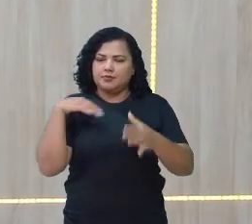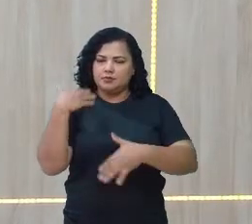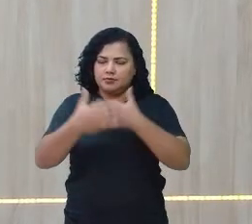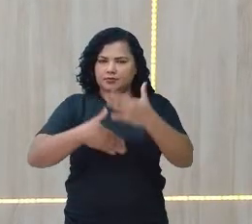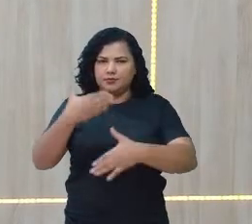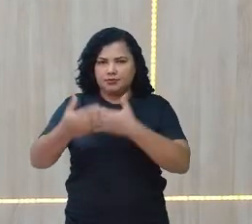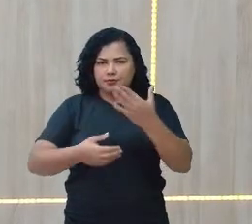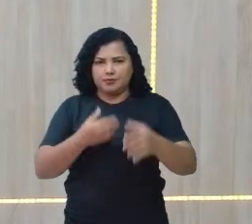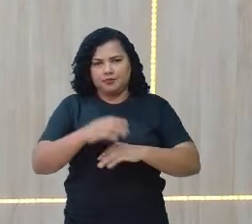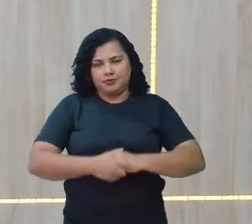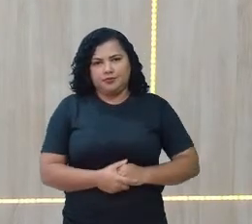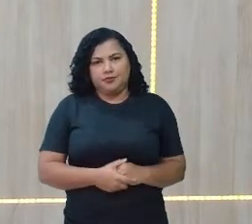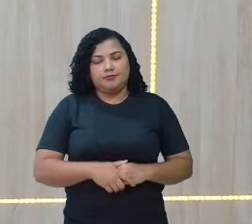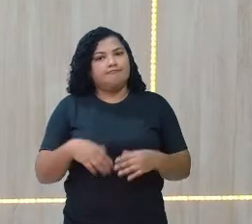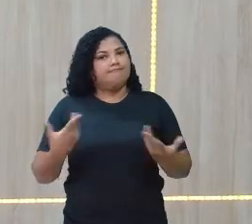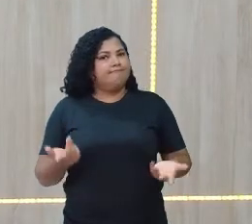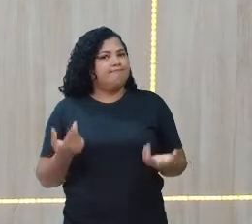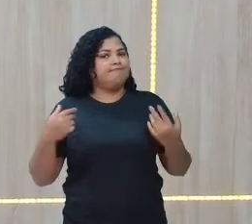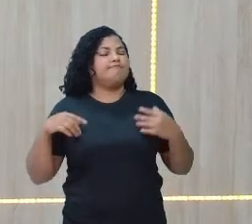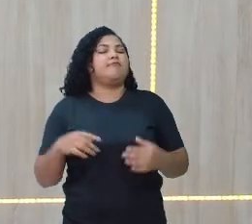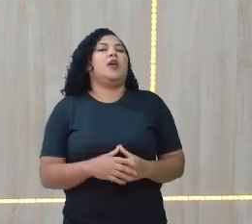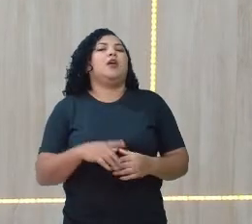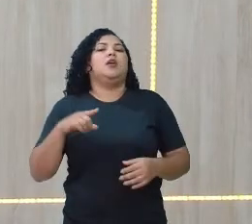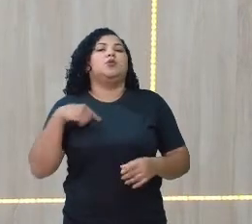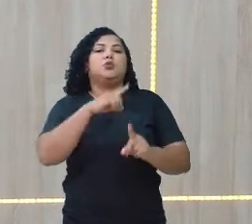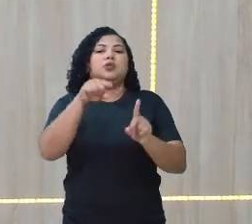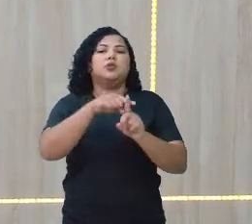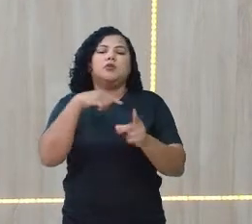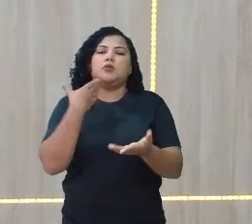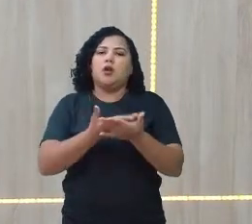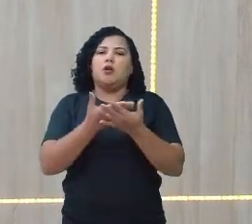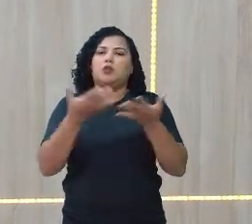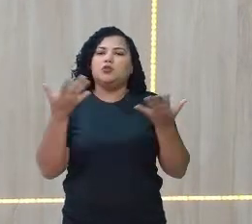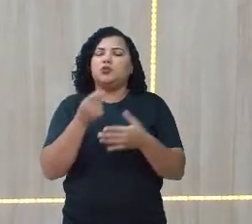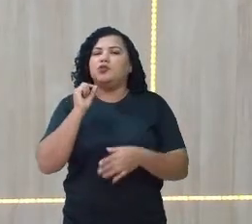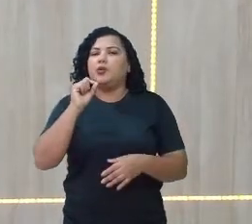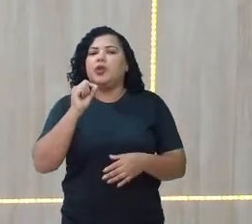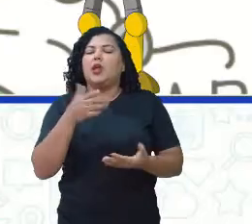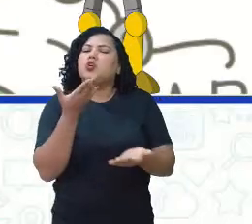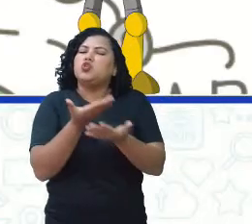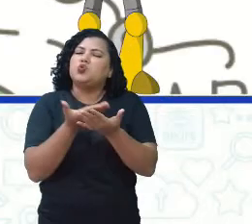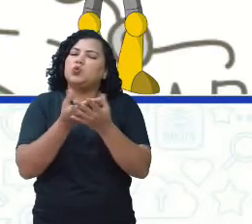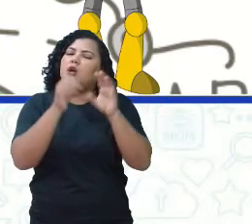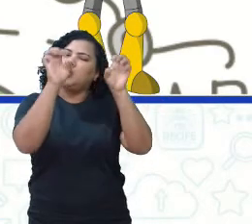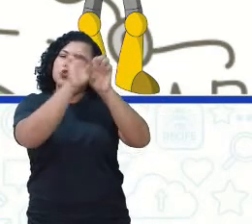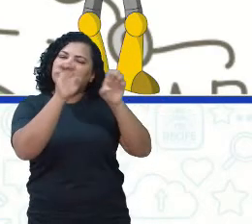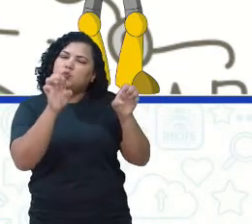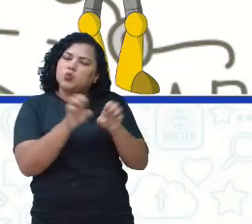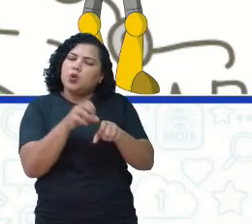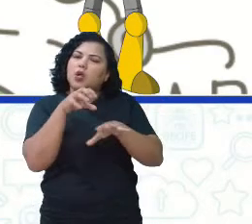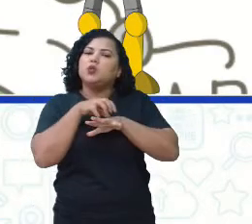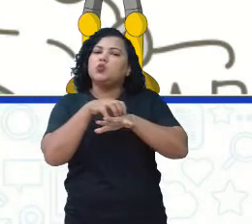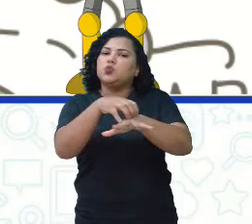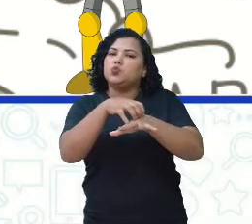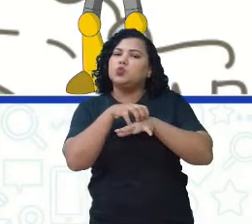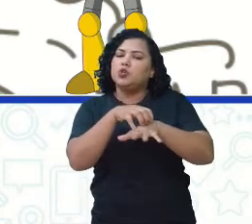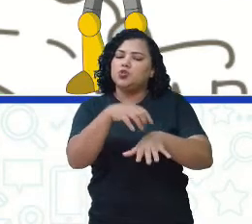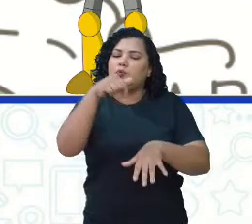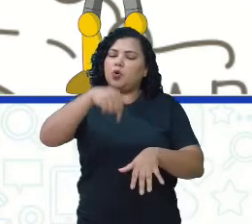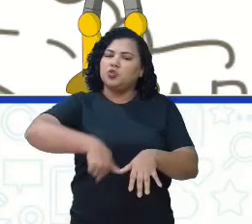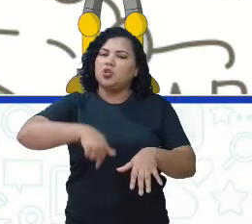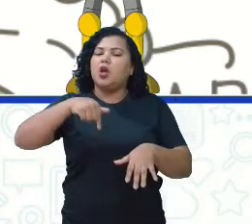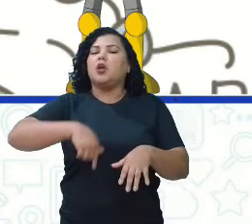de modernização. Então, nesse sentido, o objetivo da nossa aula de hoje é justamente esse aqui, ó, estudar a estruturação do sistema de transporte urbano no Recife